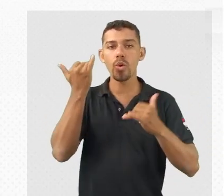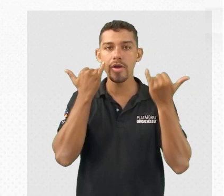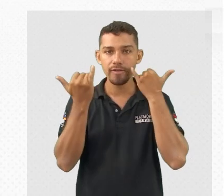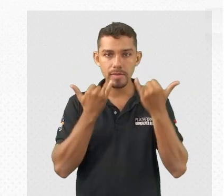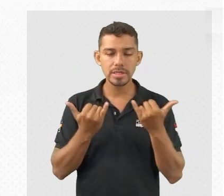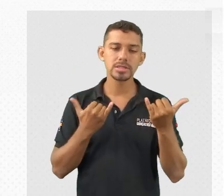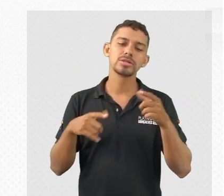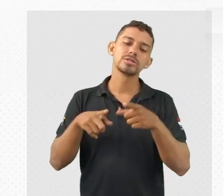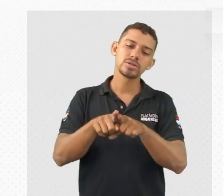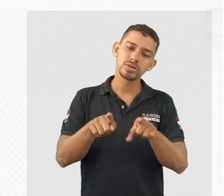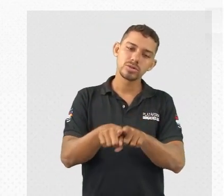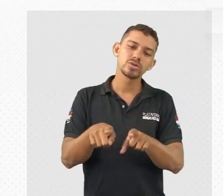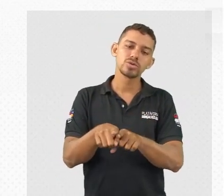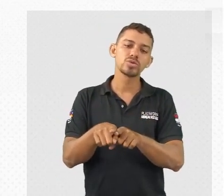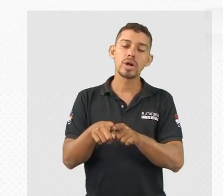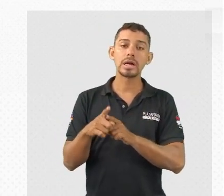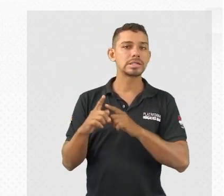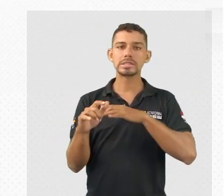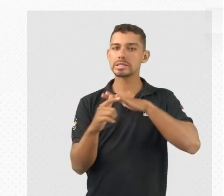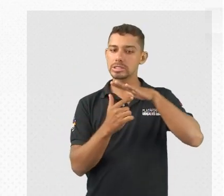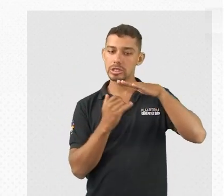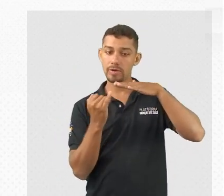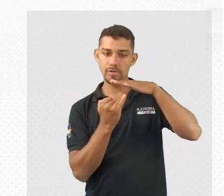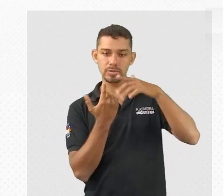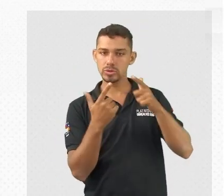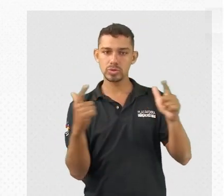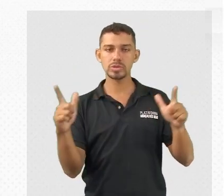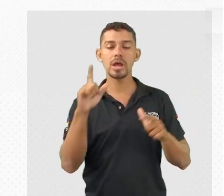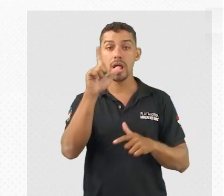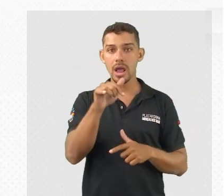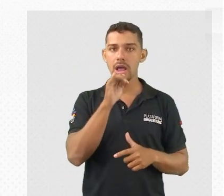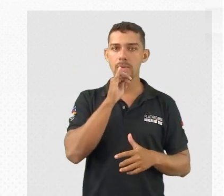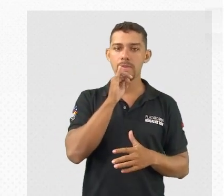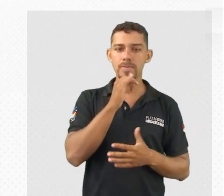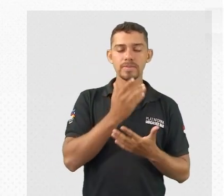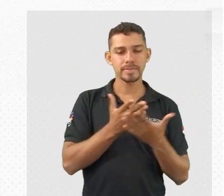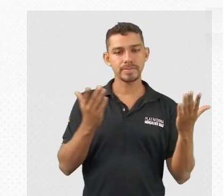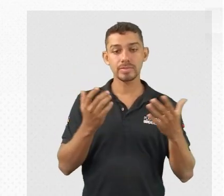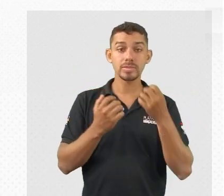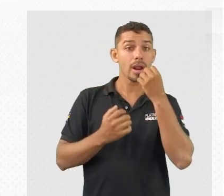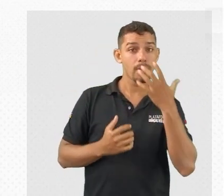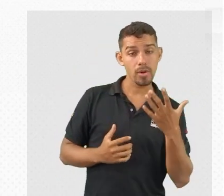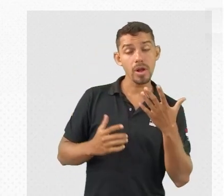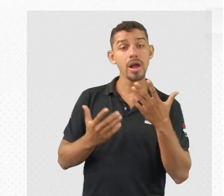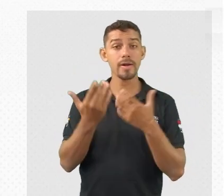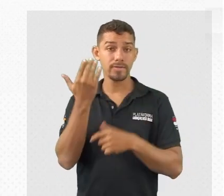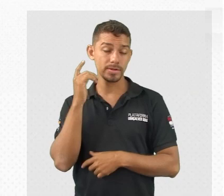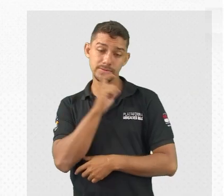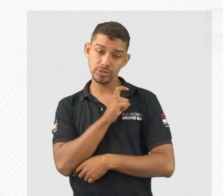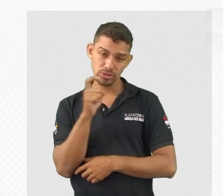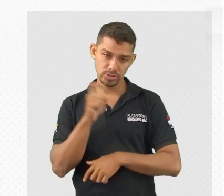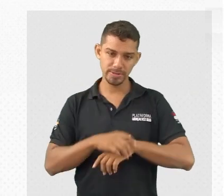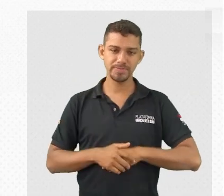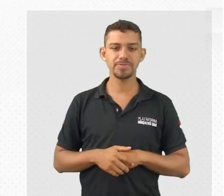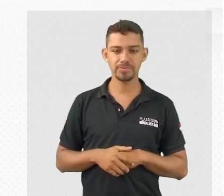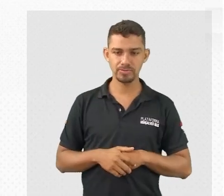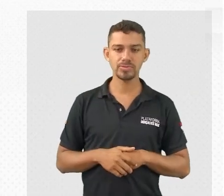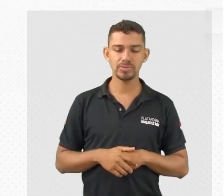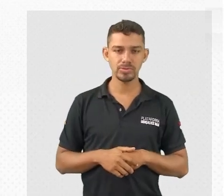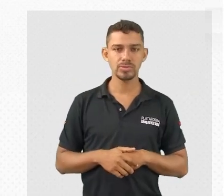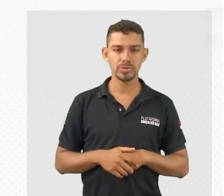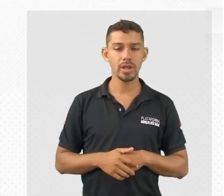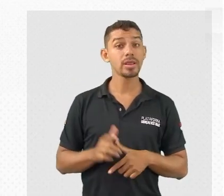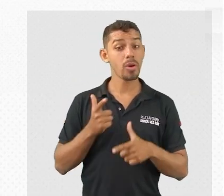informação, mas também com a desinformação, que é nada mais, nada menos do que a boa e velha mentira, né? E isso tem um